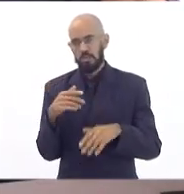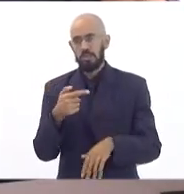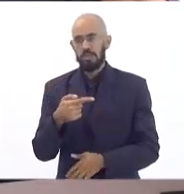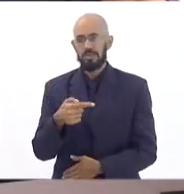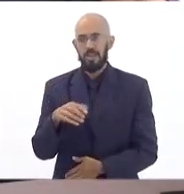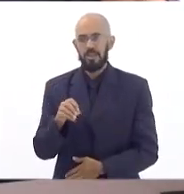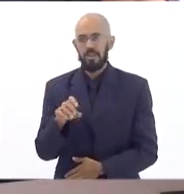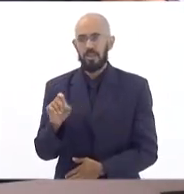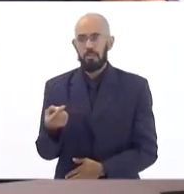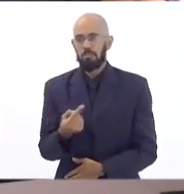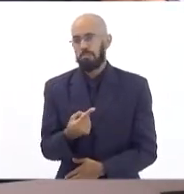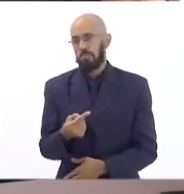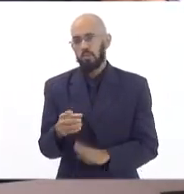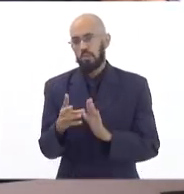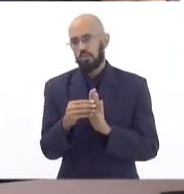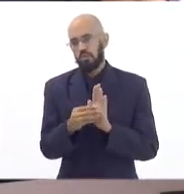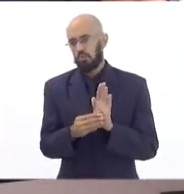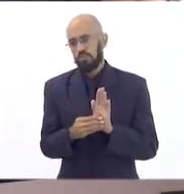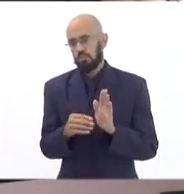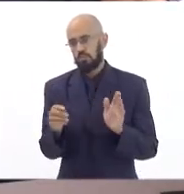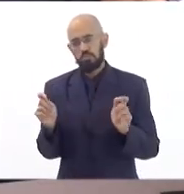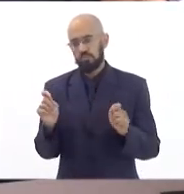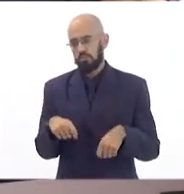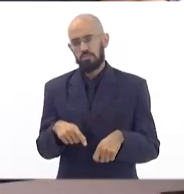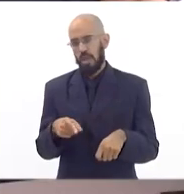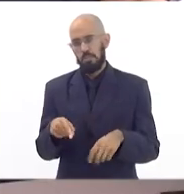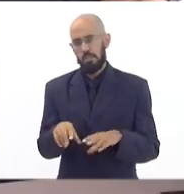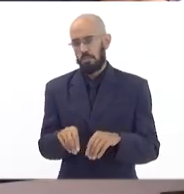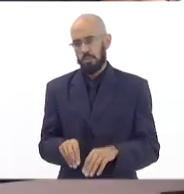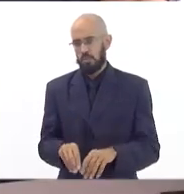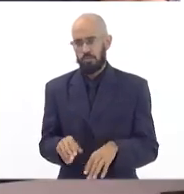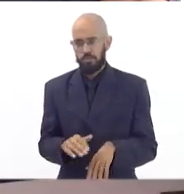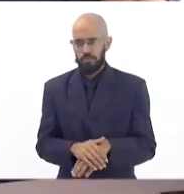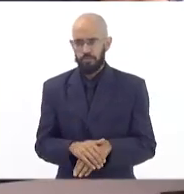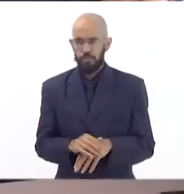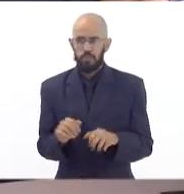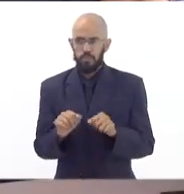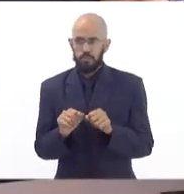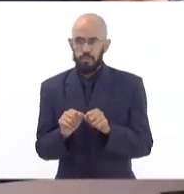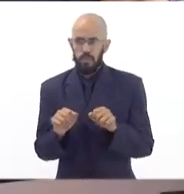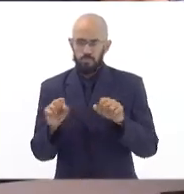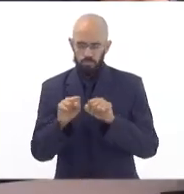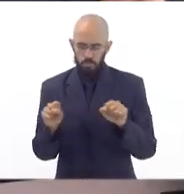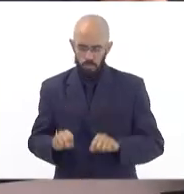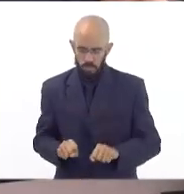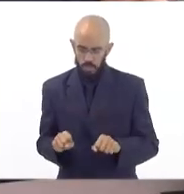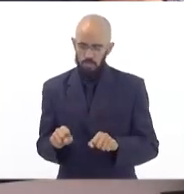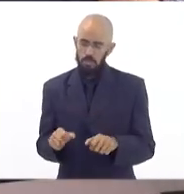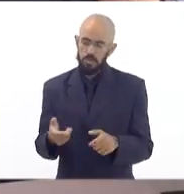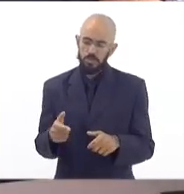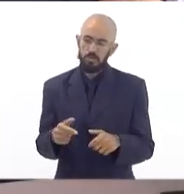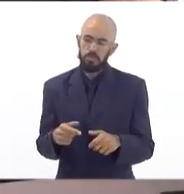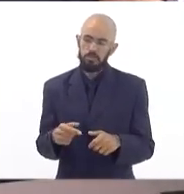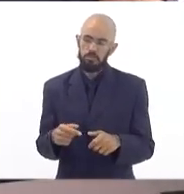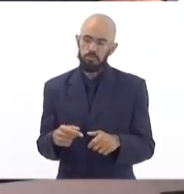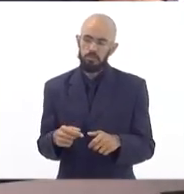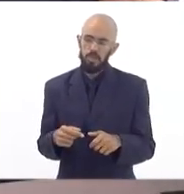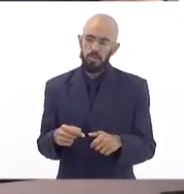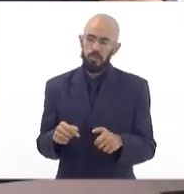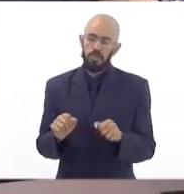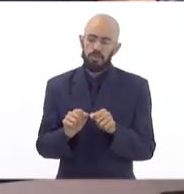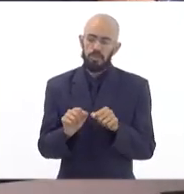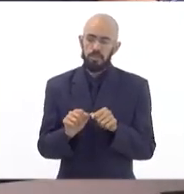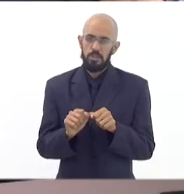70 abrir o registro por mês a gente não consegue só manualmente vestir a gente faz programas na gente estrutura sistemas que possam